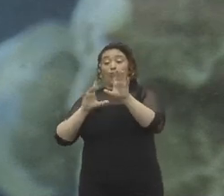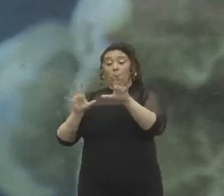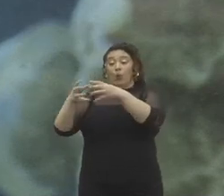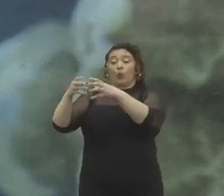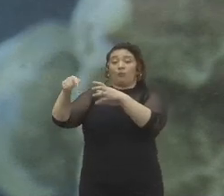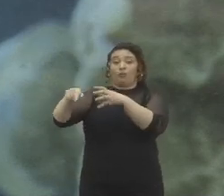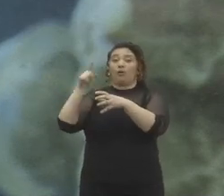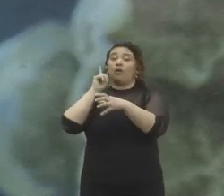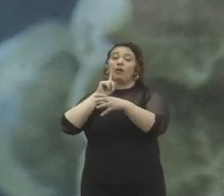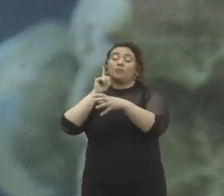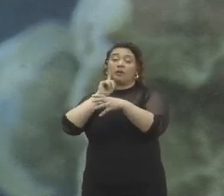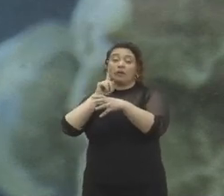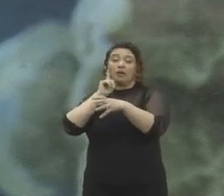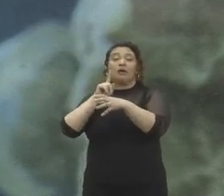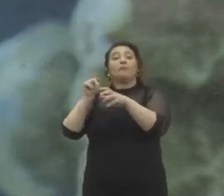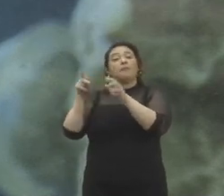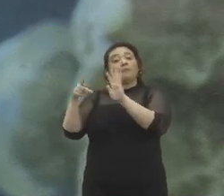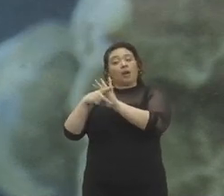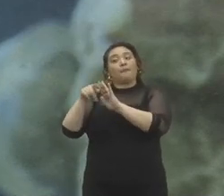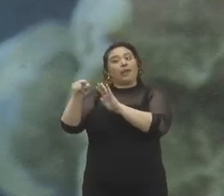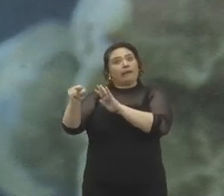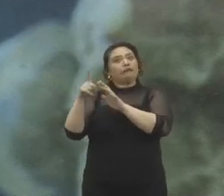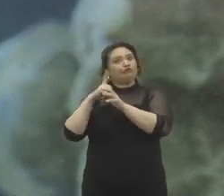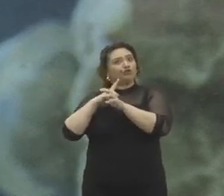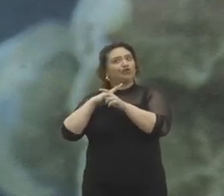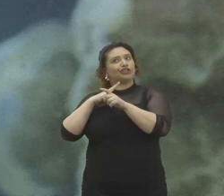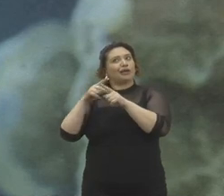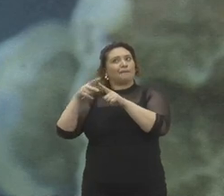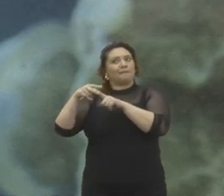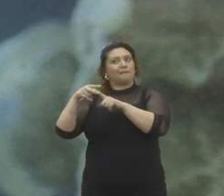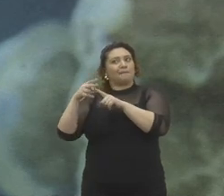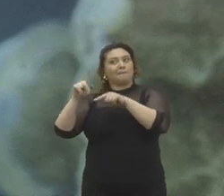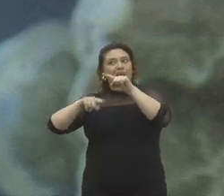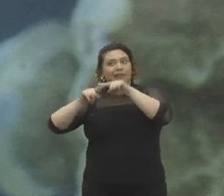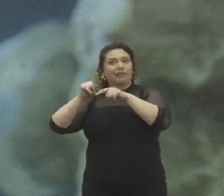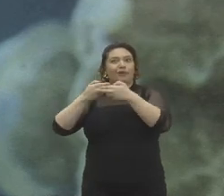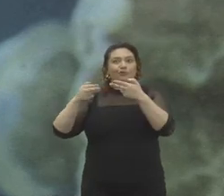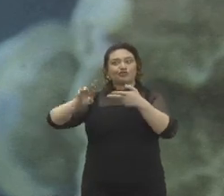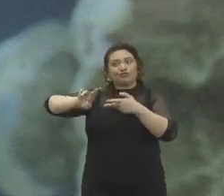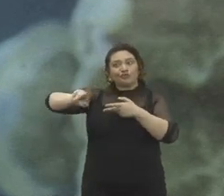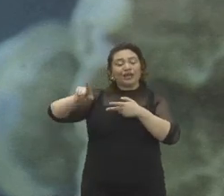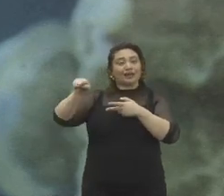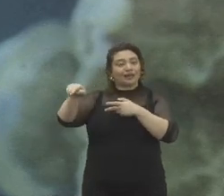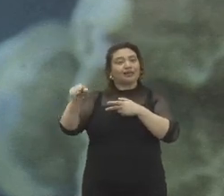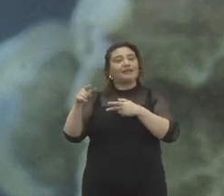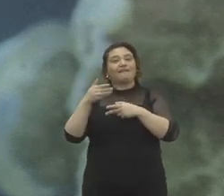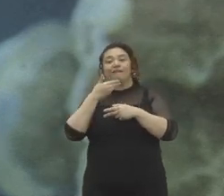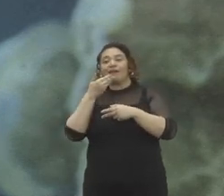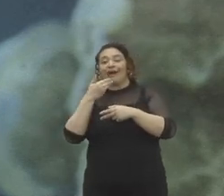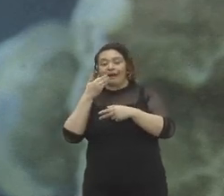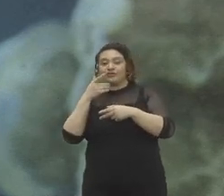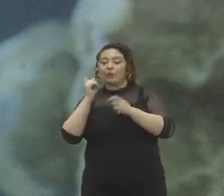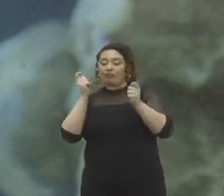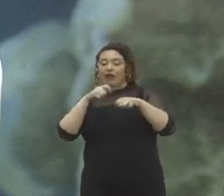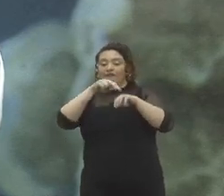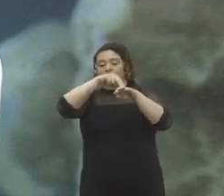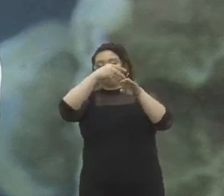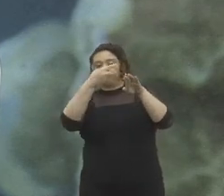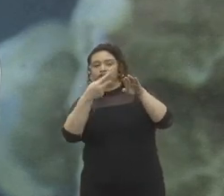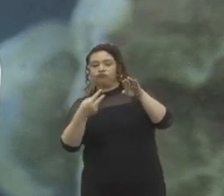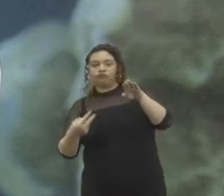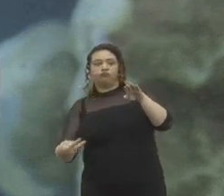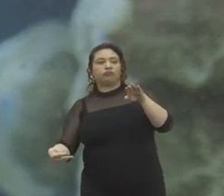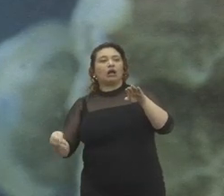tinham uma câmera menor que já cabia dentro de um blimp né uma uma caixa stank pra gente mergulhar e era muito mais